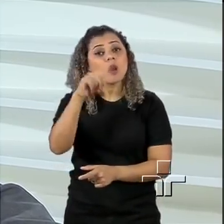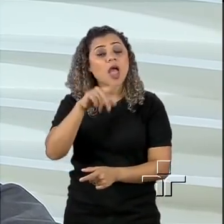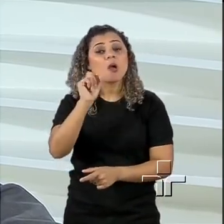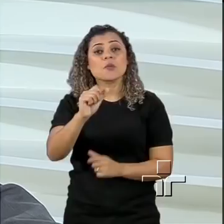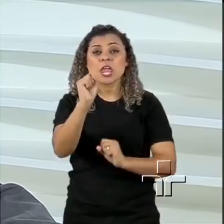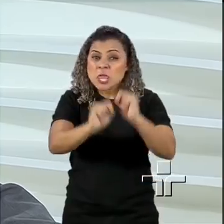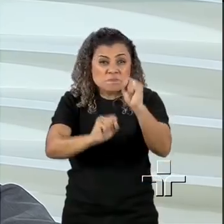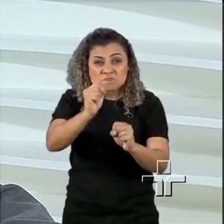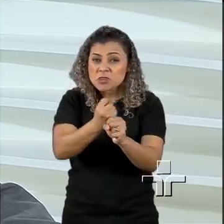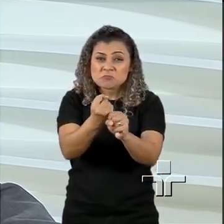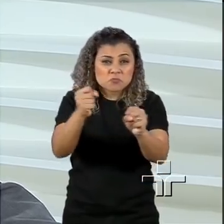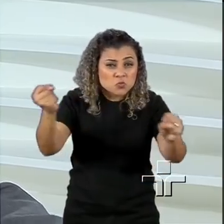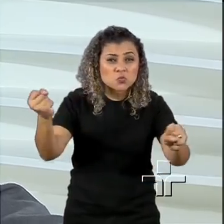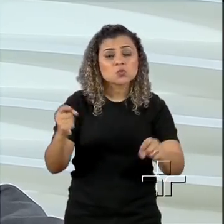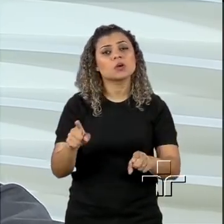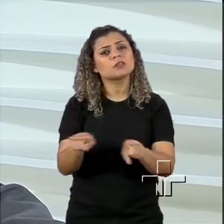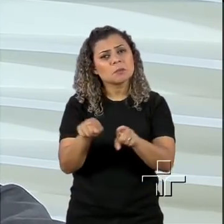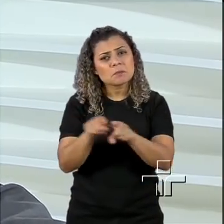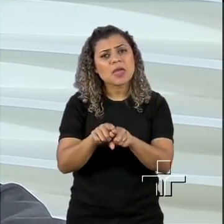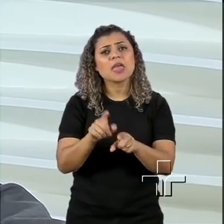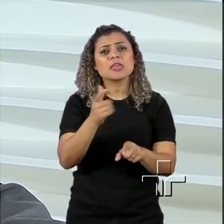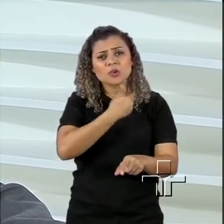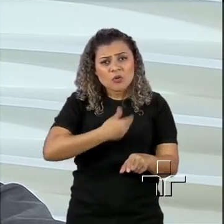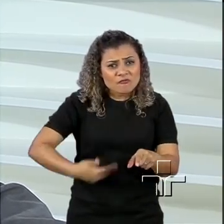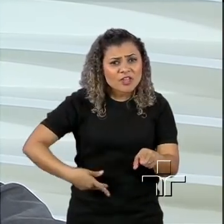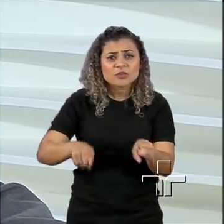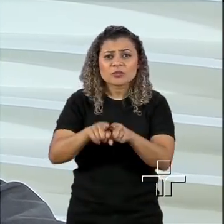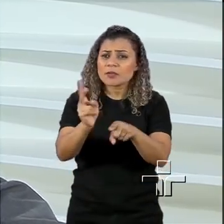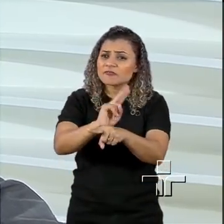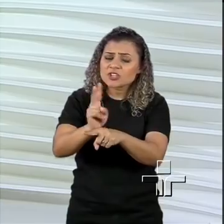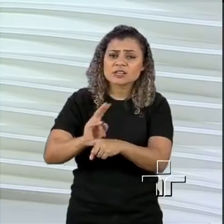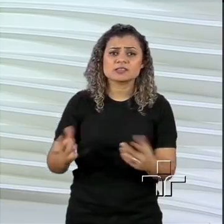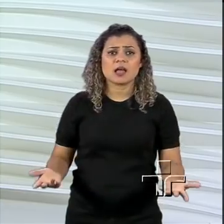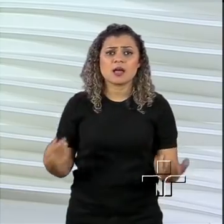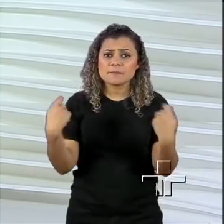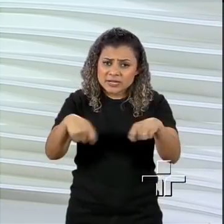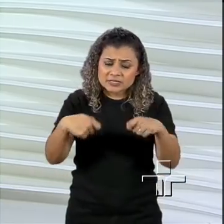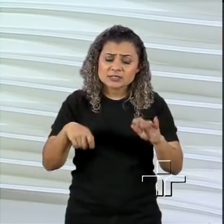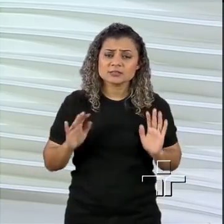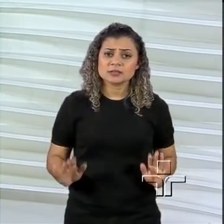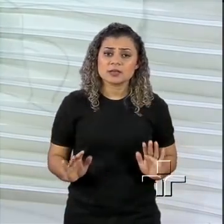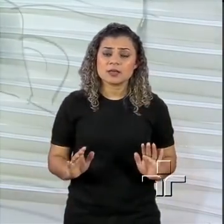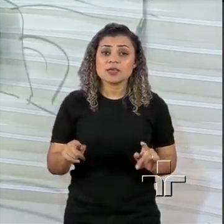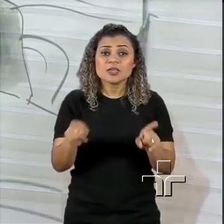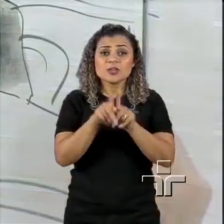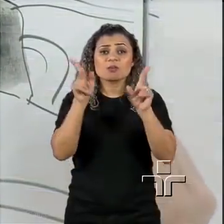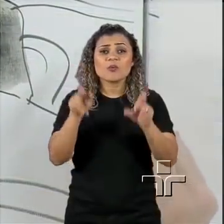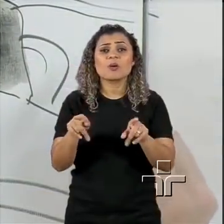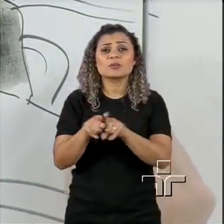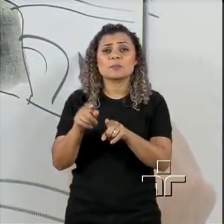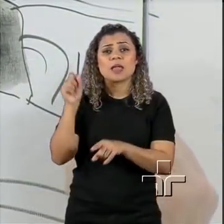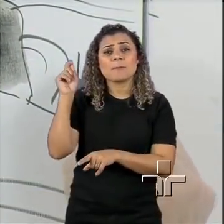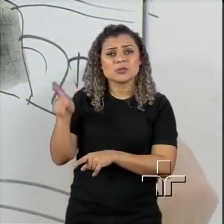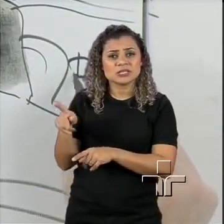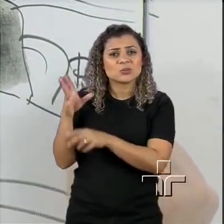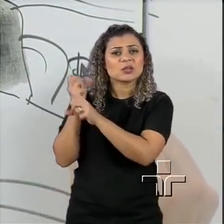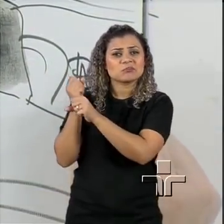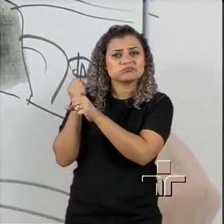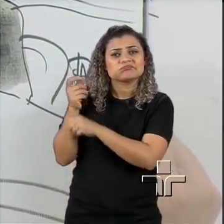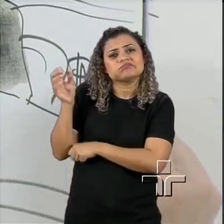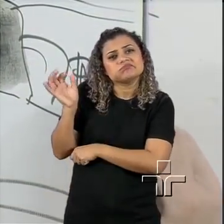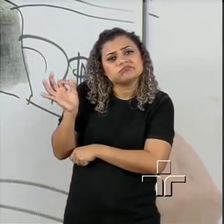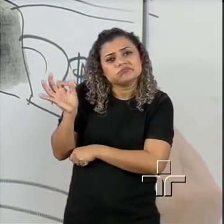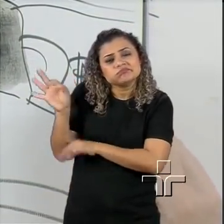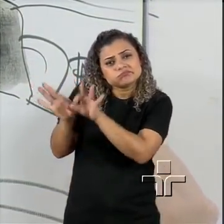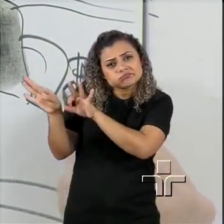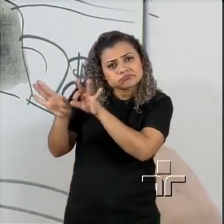sonega de forma bárbara, não somente no Estado de São Paulo, mas para o Brasil. Assim, quando se fala da questão da Previdência, rombo da Previdência, tem